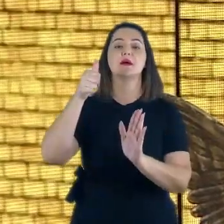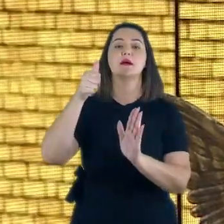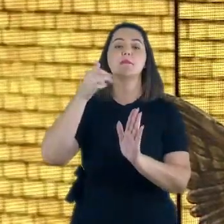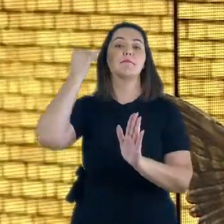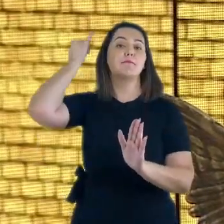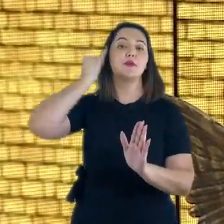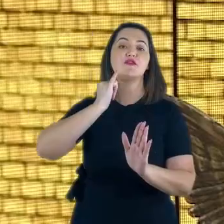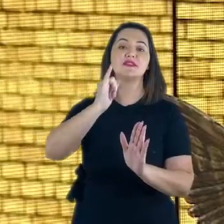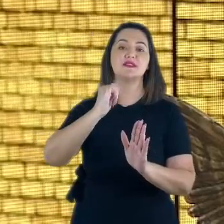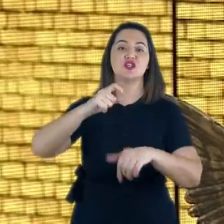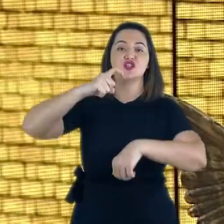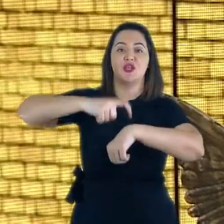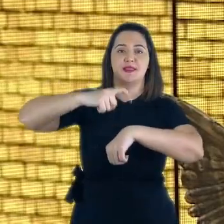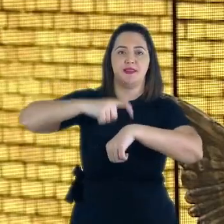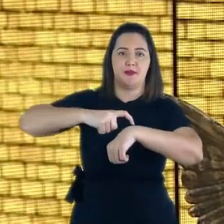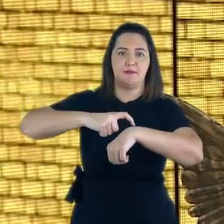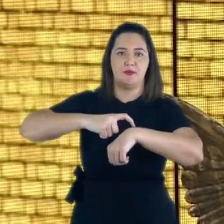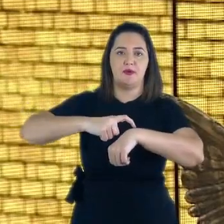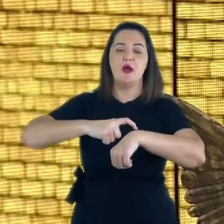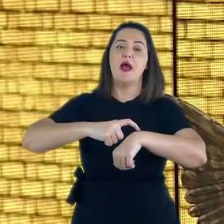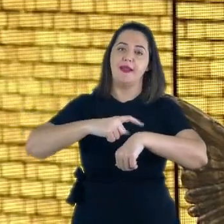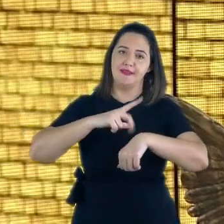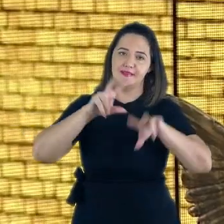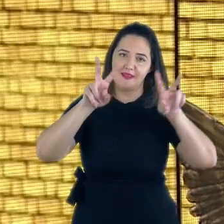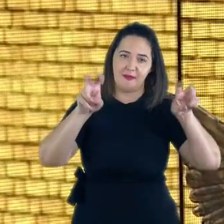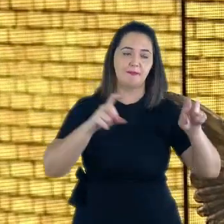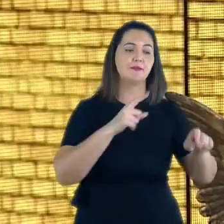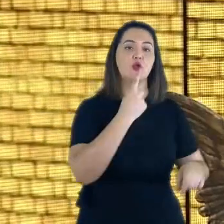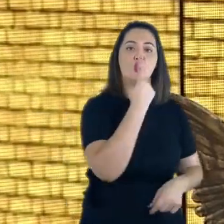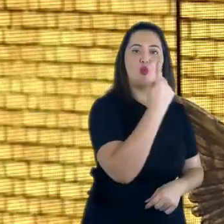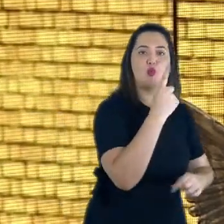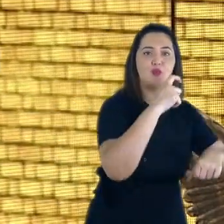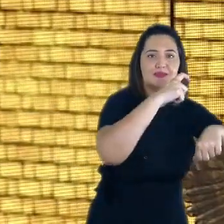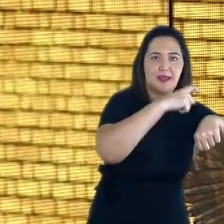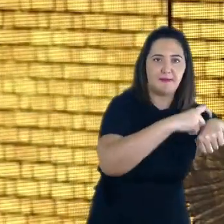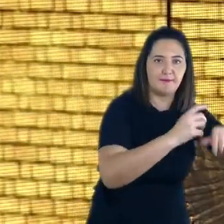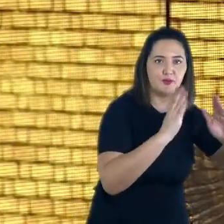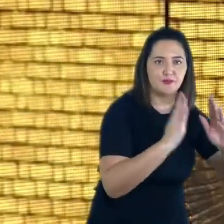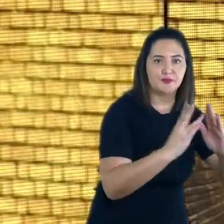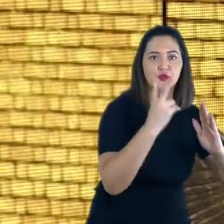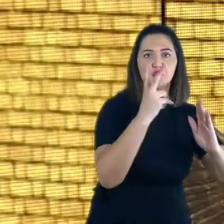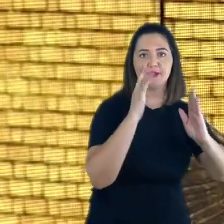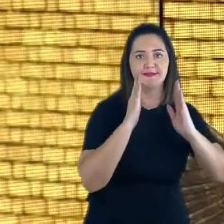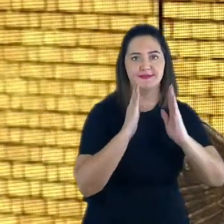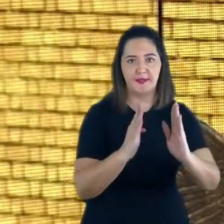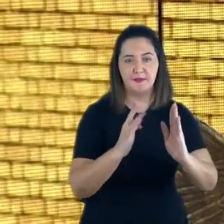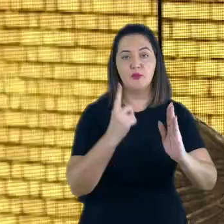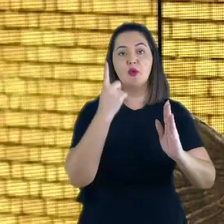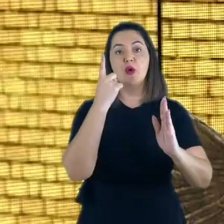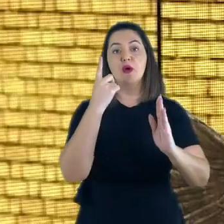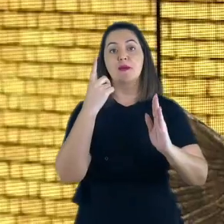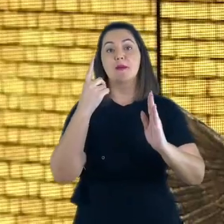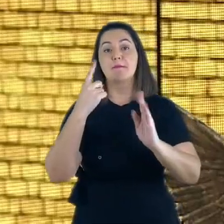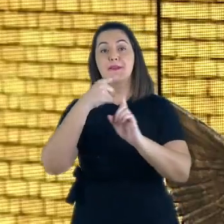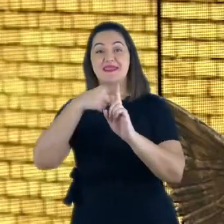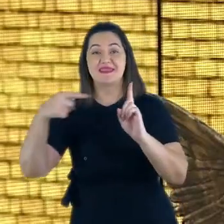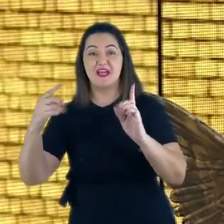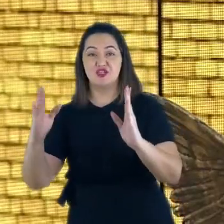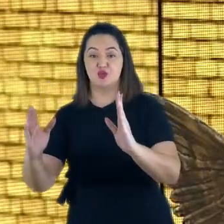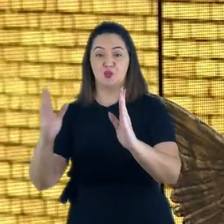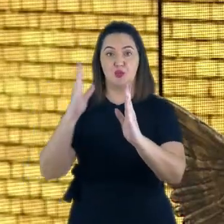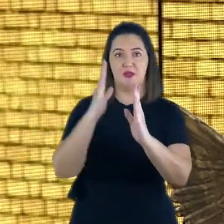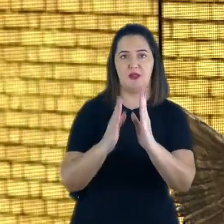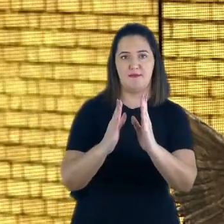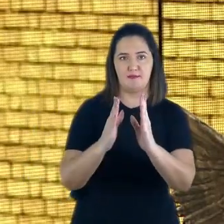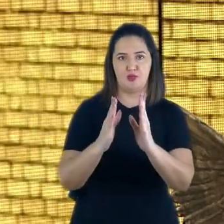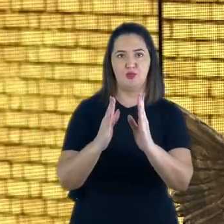Daniel, aquela que se traduz em um tempo, dois tempos e metade de um tempo, Daniel 7:25, ou